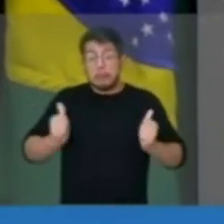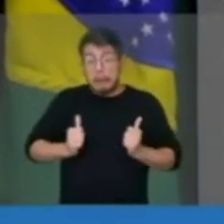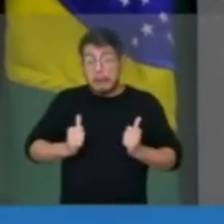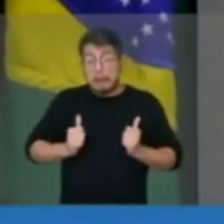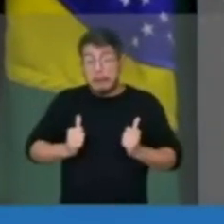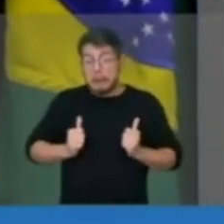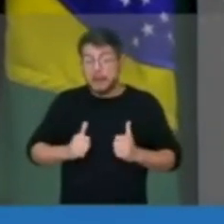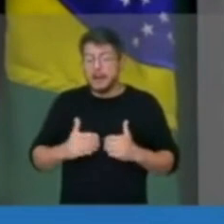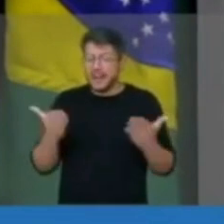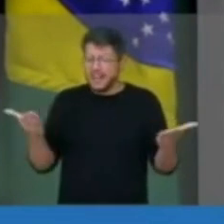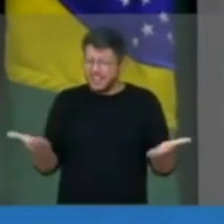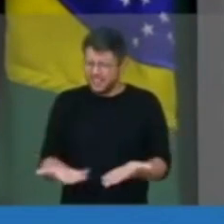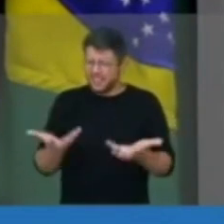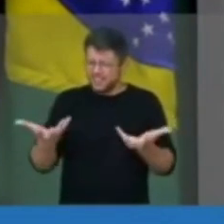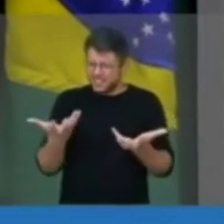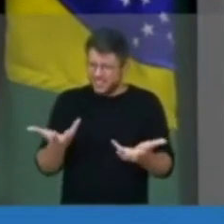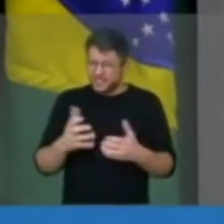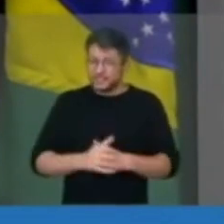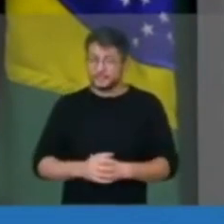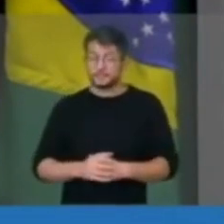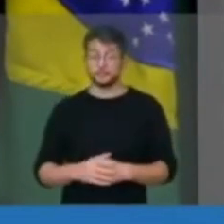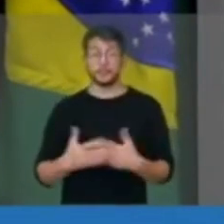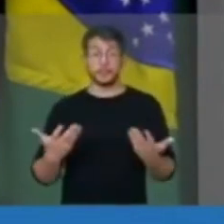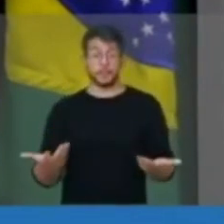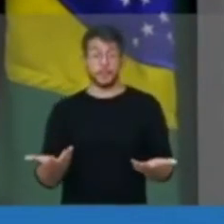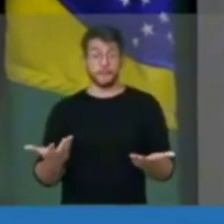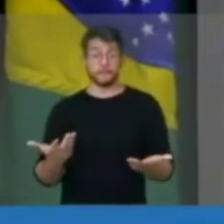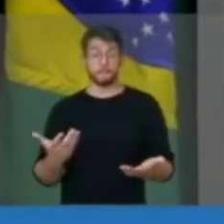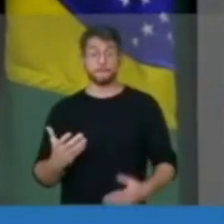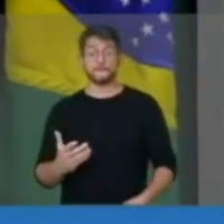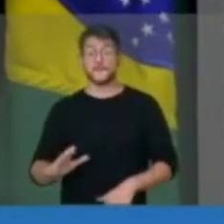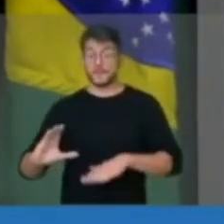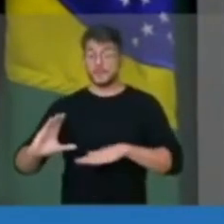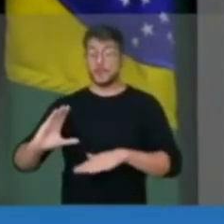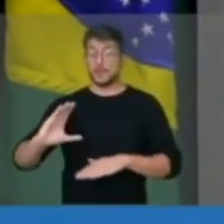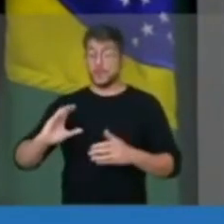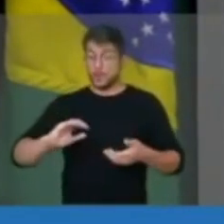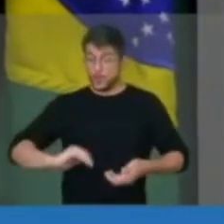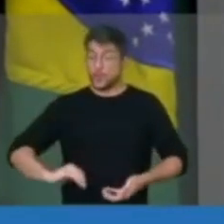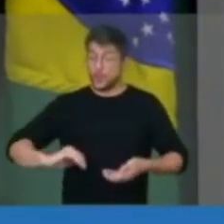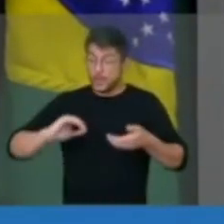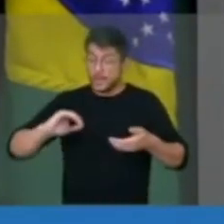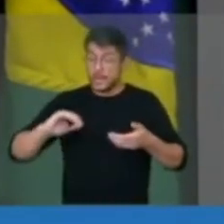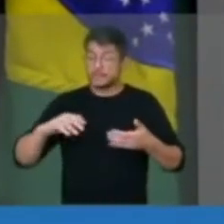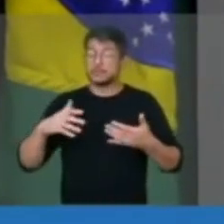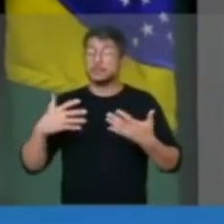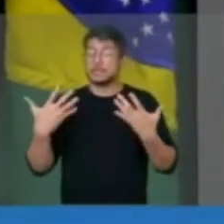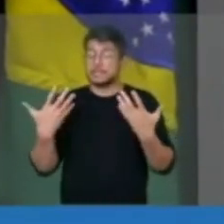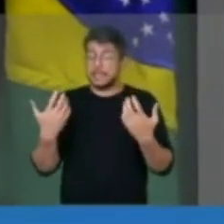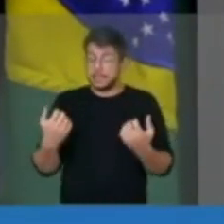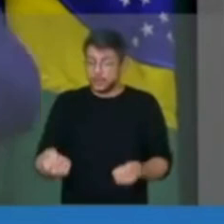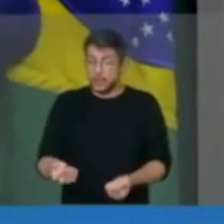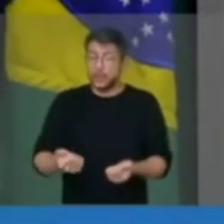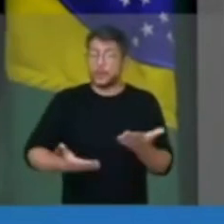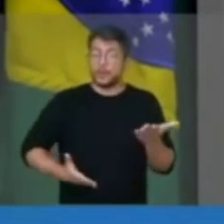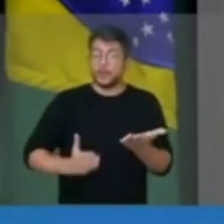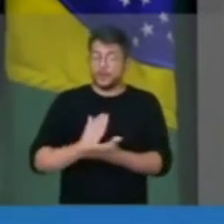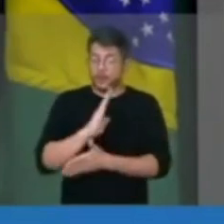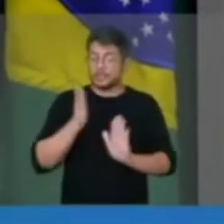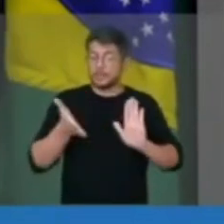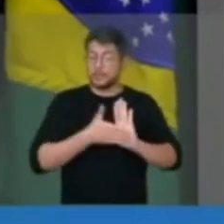chamado ação direta de inconstitucionalidade por omissão, que quando o Congresso é omisso, ele